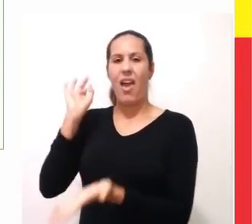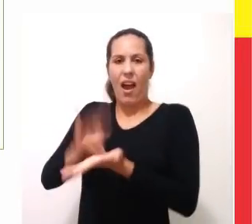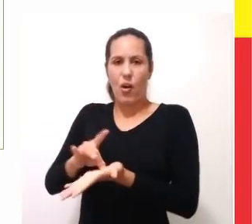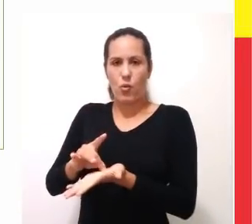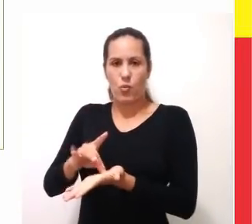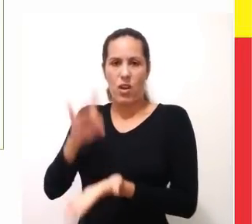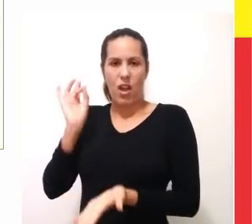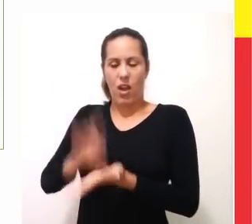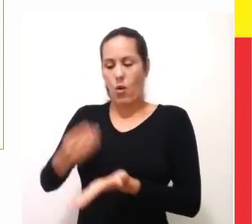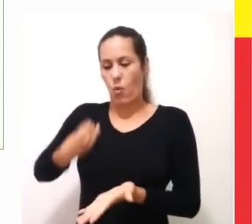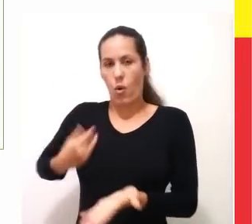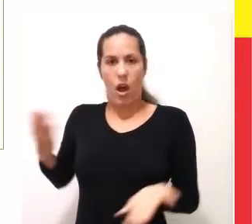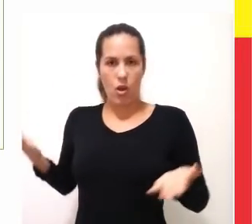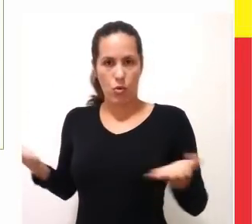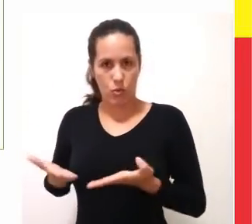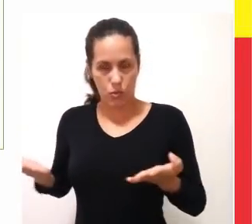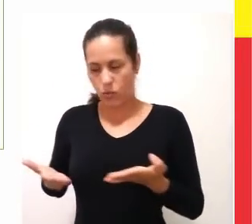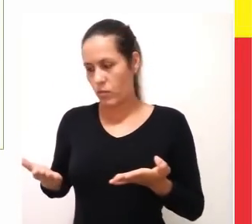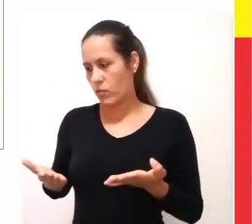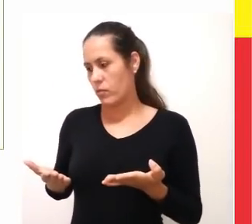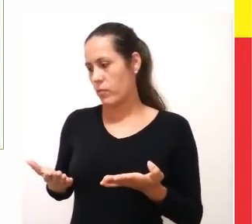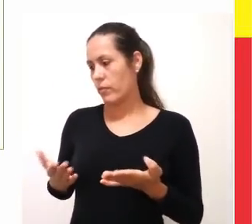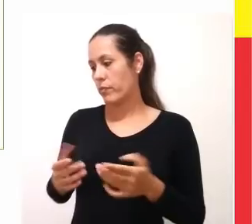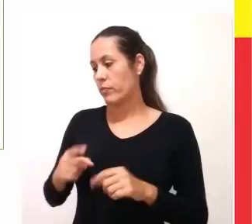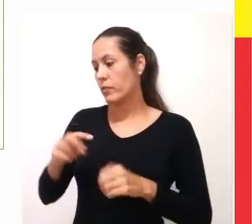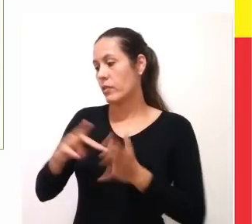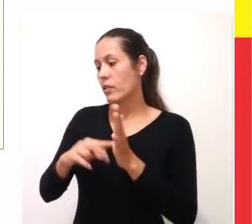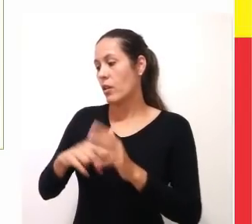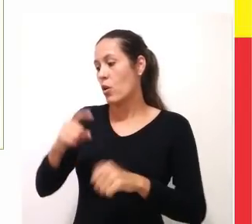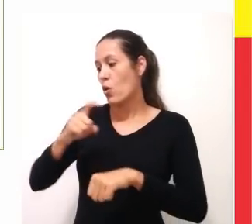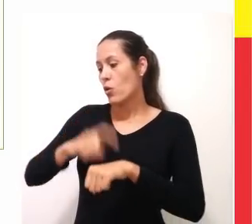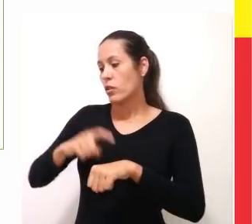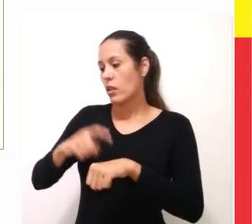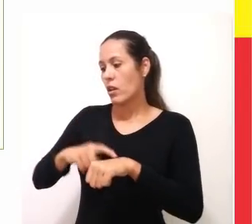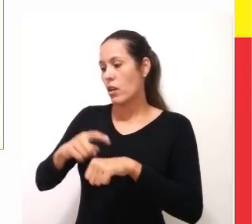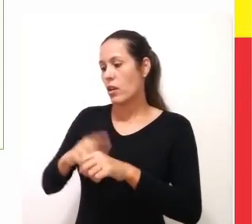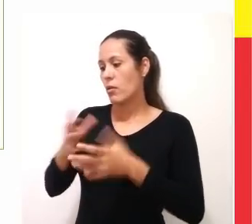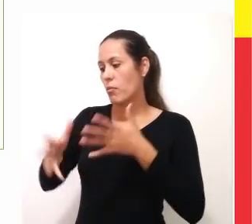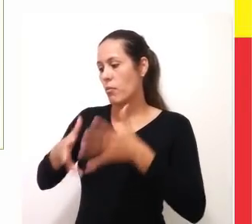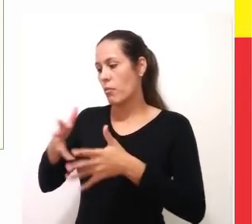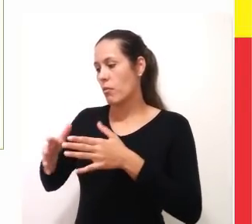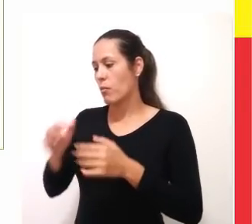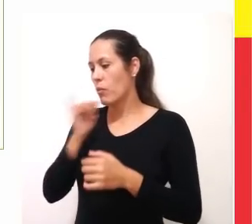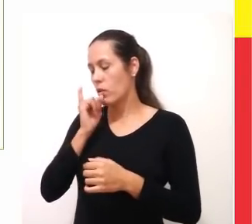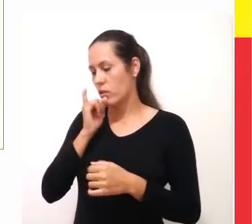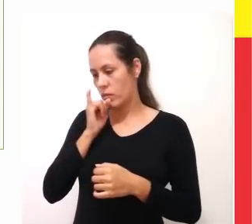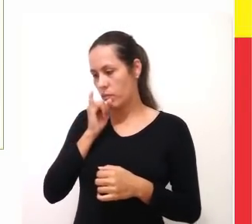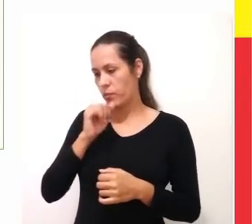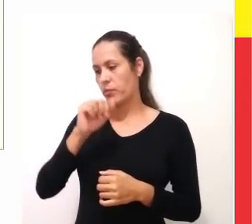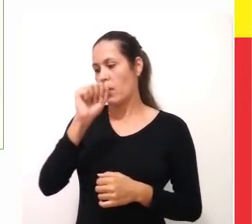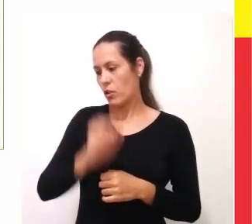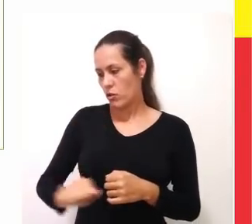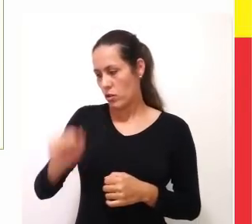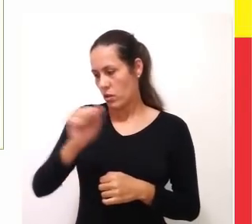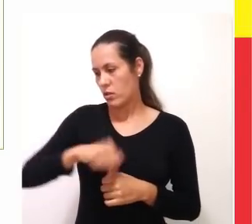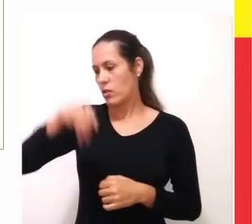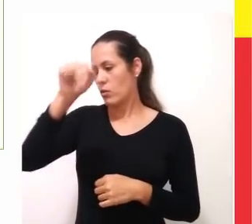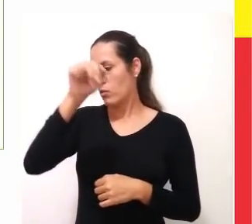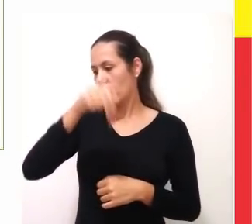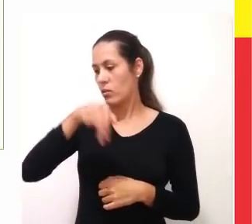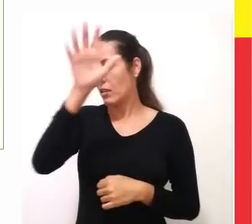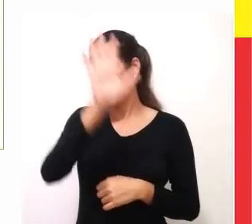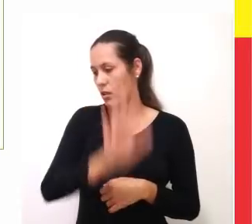que está acontecendo, o real. Quando o tempo se sobrepõe ao momento da fala, aí vem a Associação Nacional de